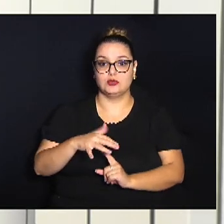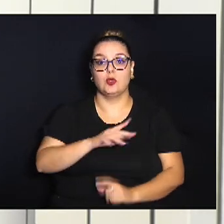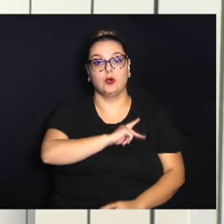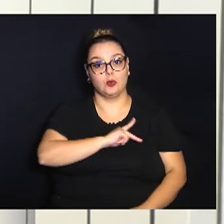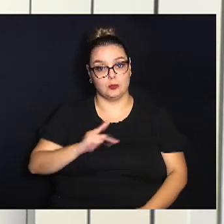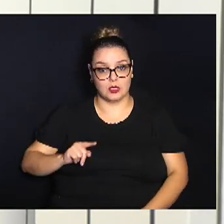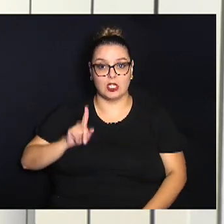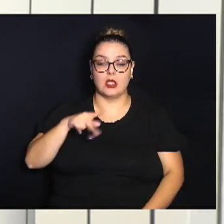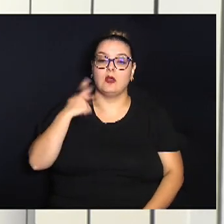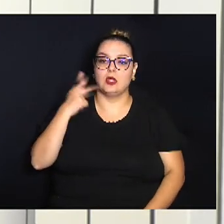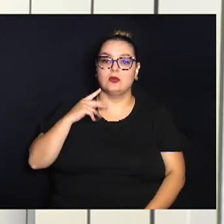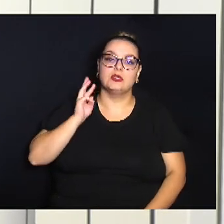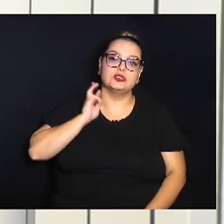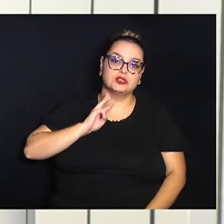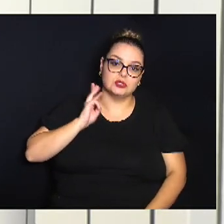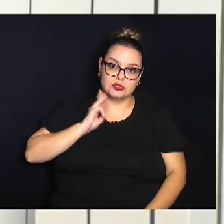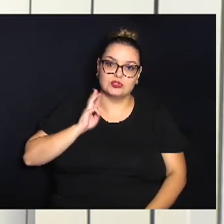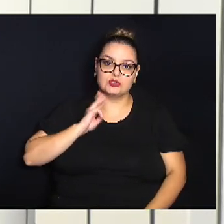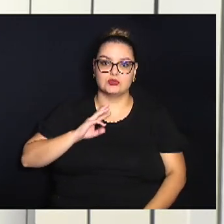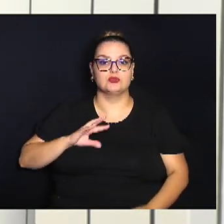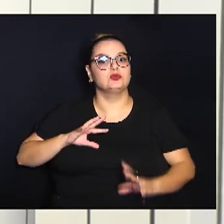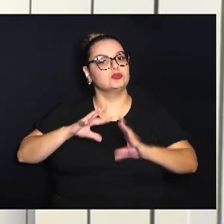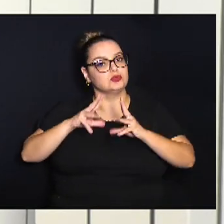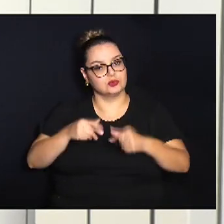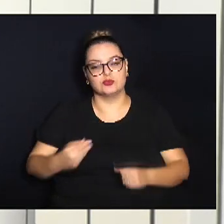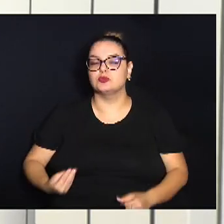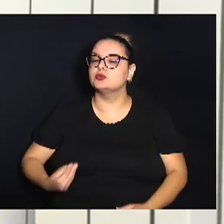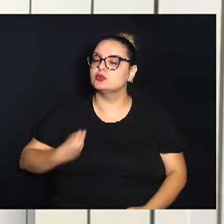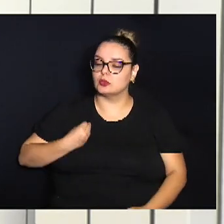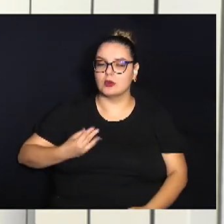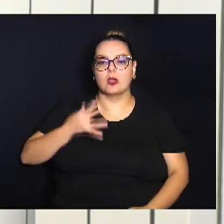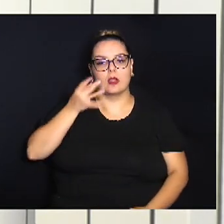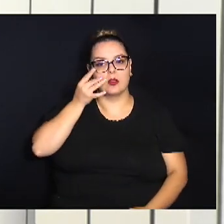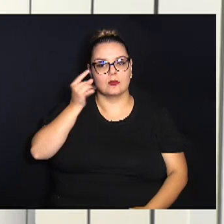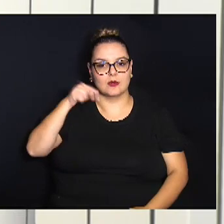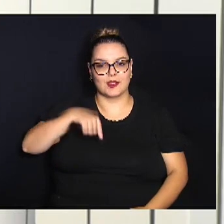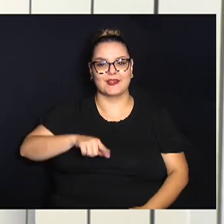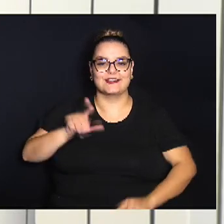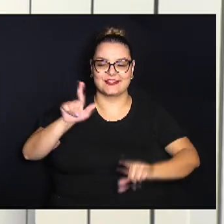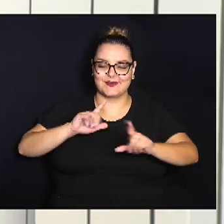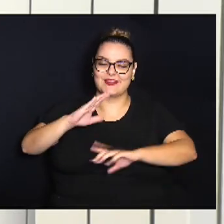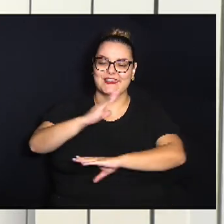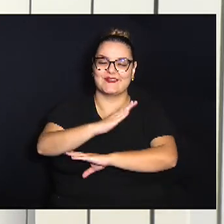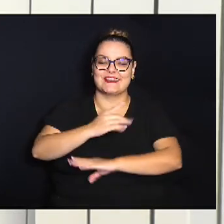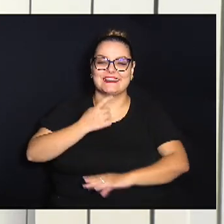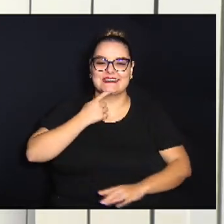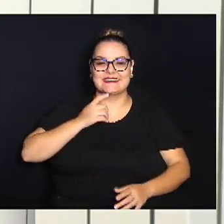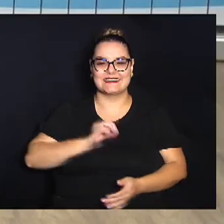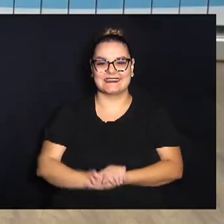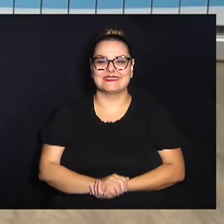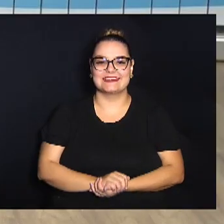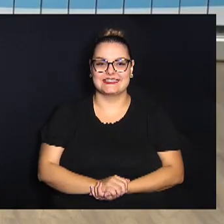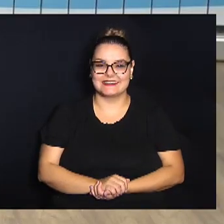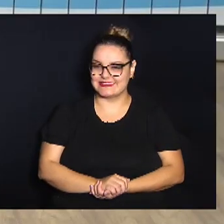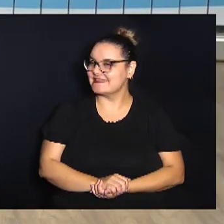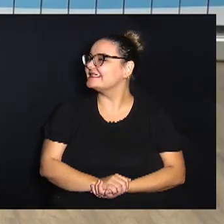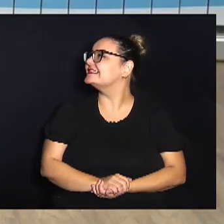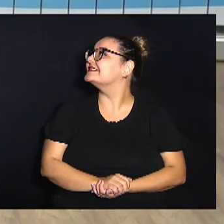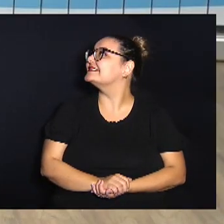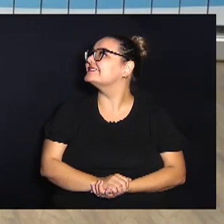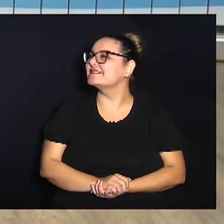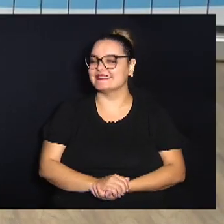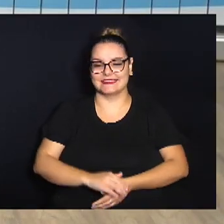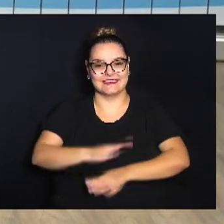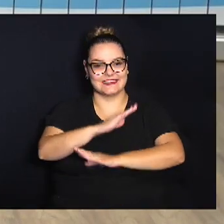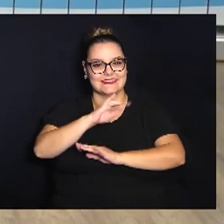presidente é o vereador Cecílio Santos, tudo com transmissão ao vivo aqui pela TV Câmara Campinas. O Jornal